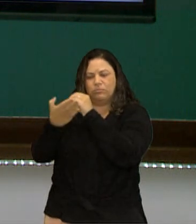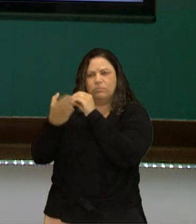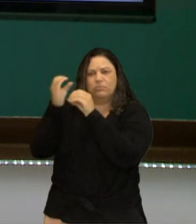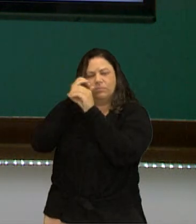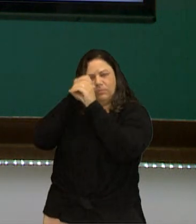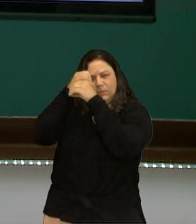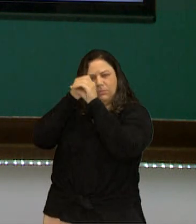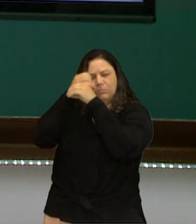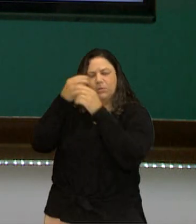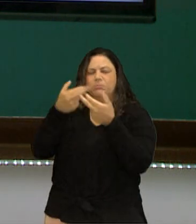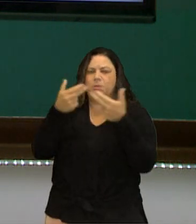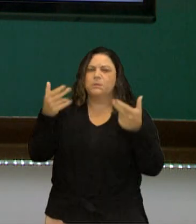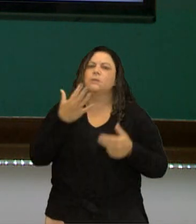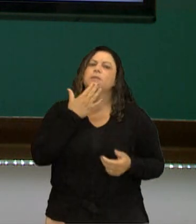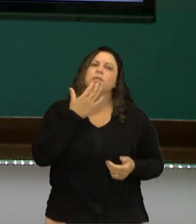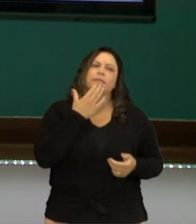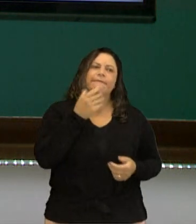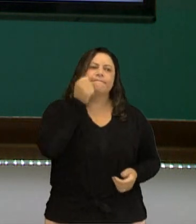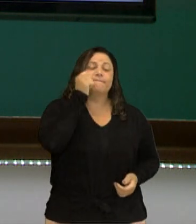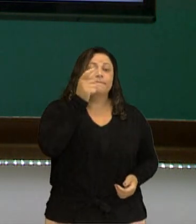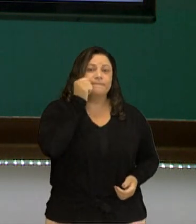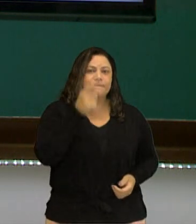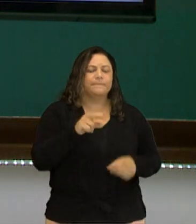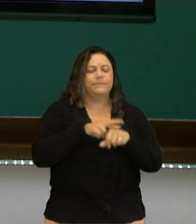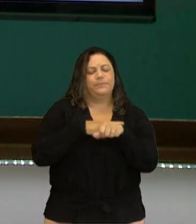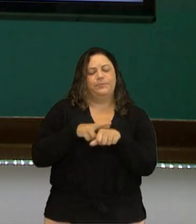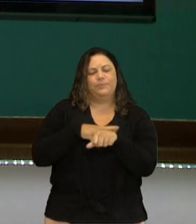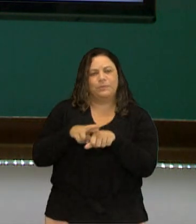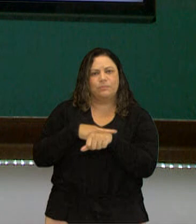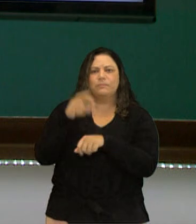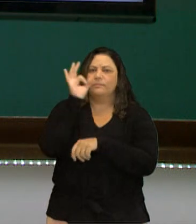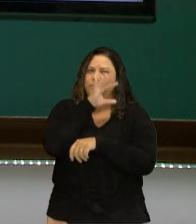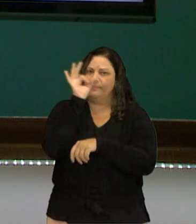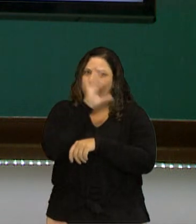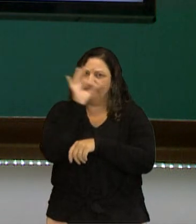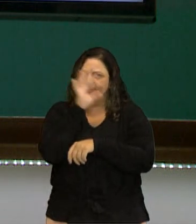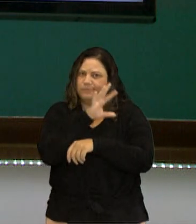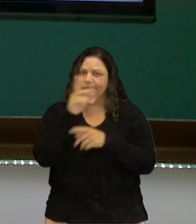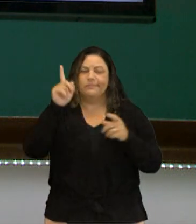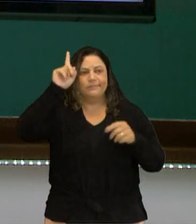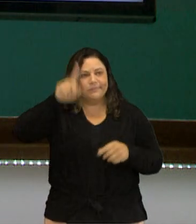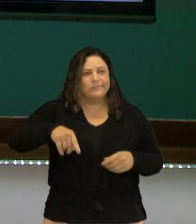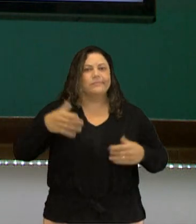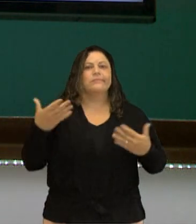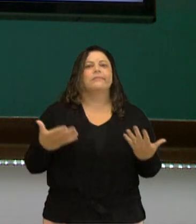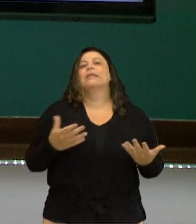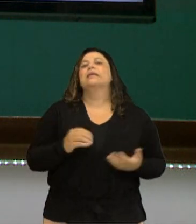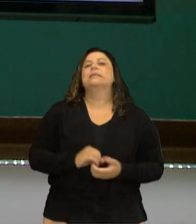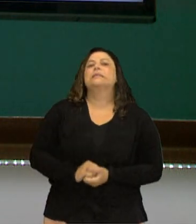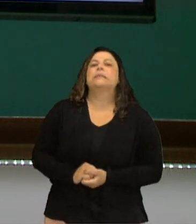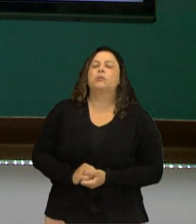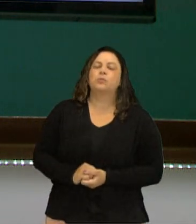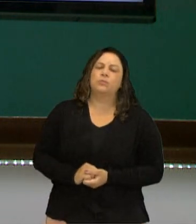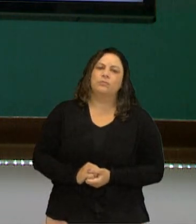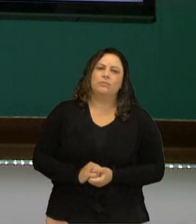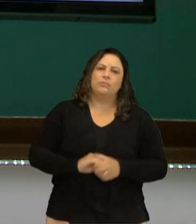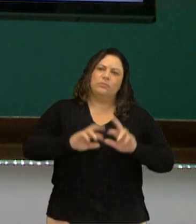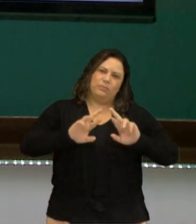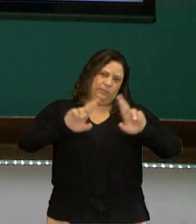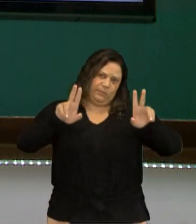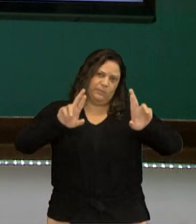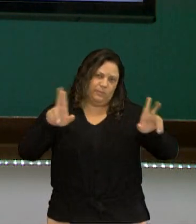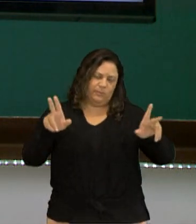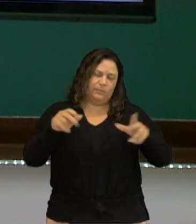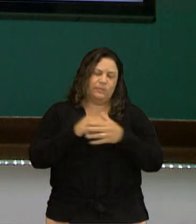Essas colorações, azul, roxa, esverdeada, são colorações fantasia, Elas